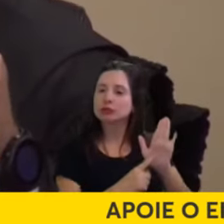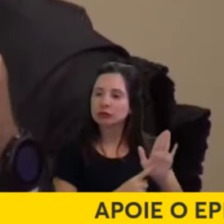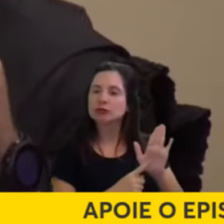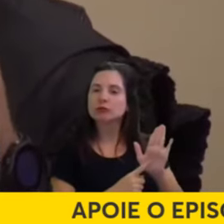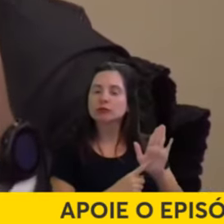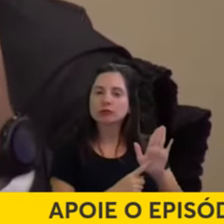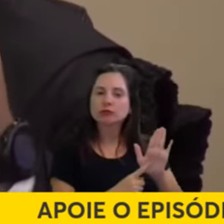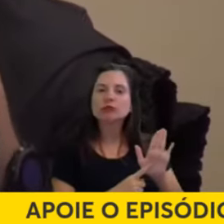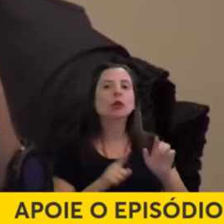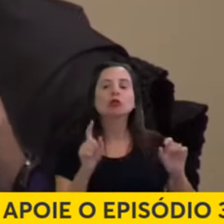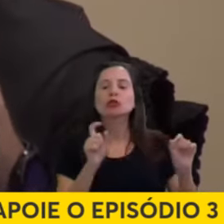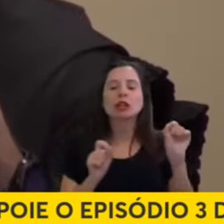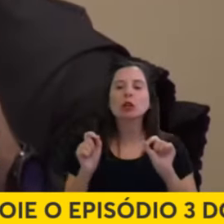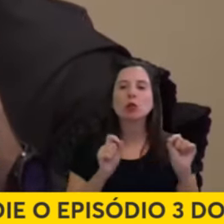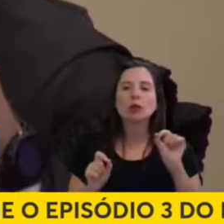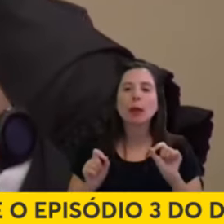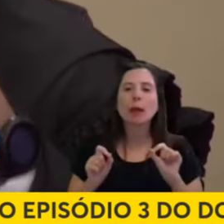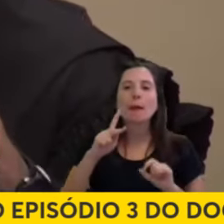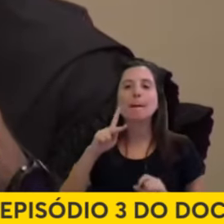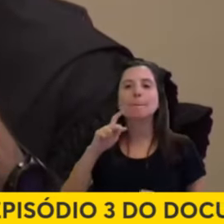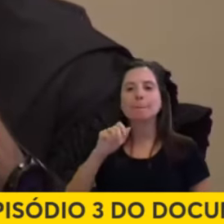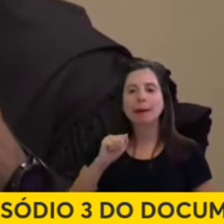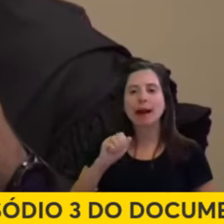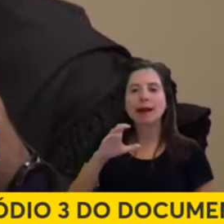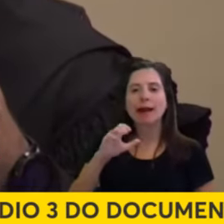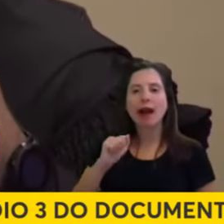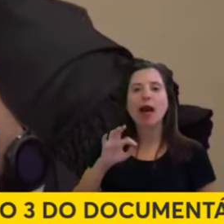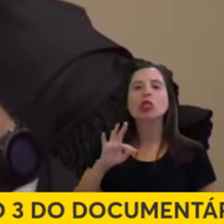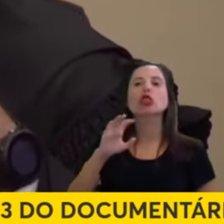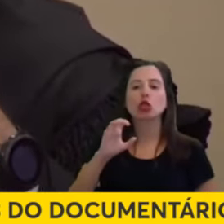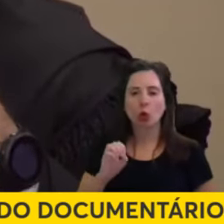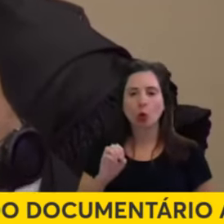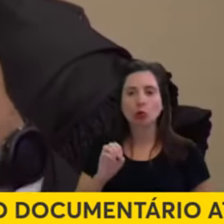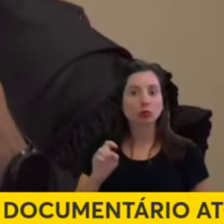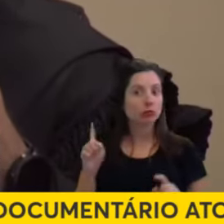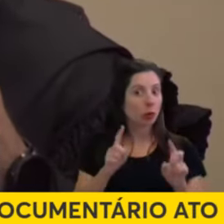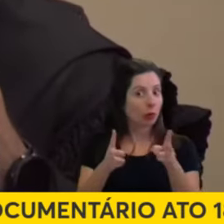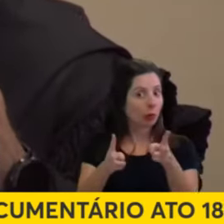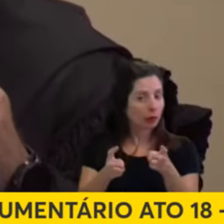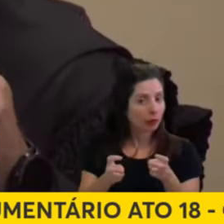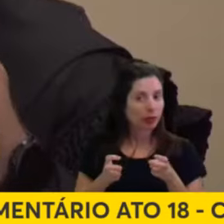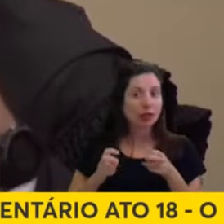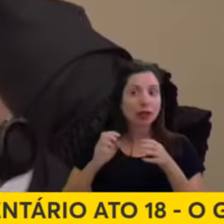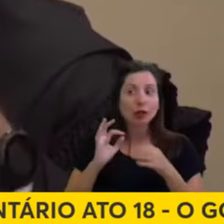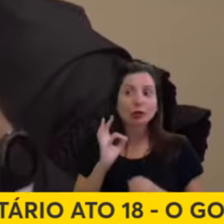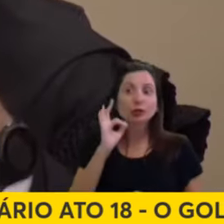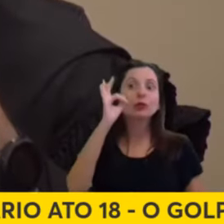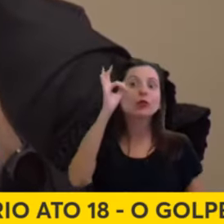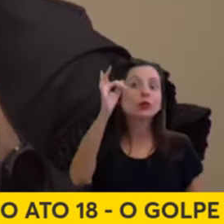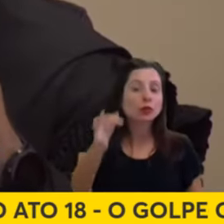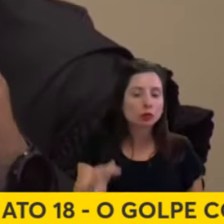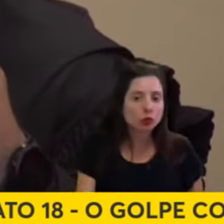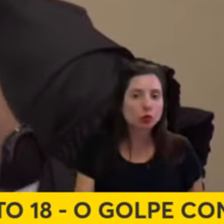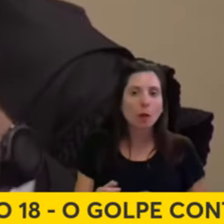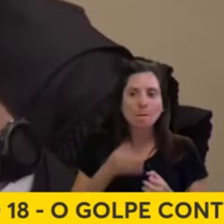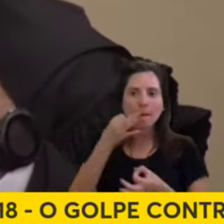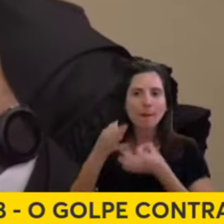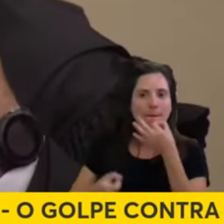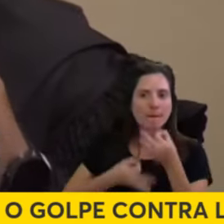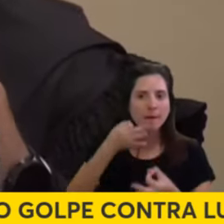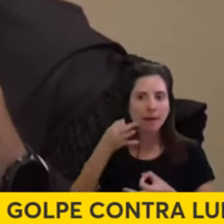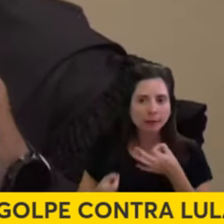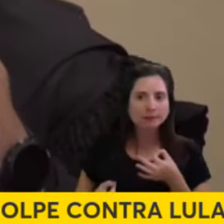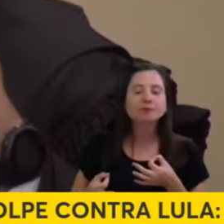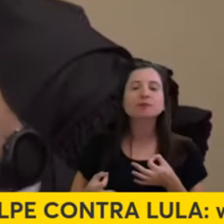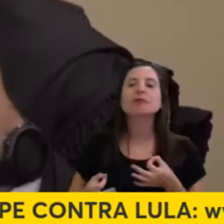atacado que saindo desse governo atirando não receberia Retalhação futura e ao fim e ao cabo sair